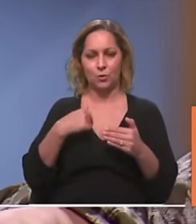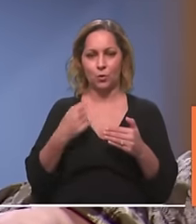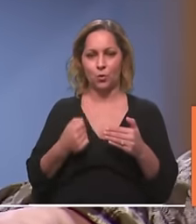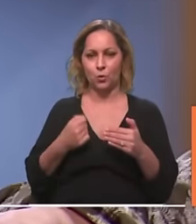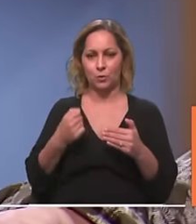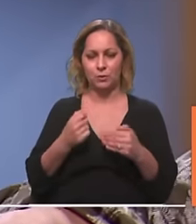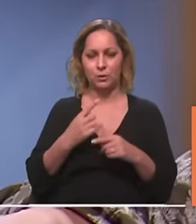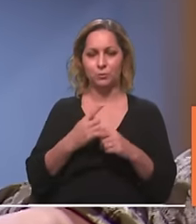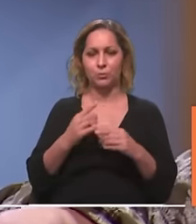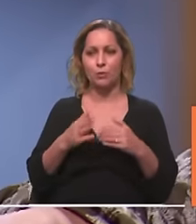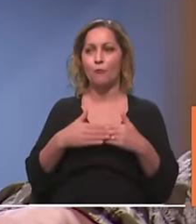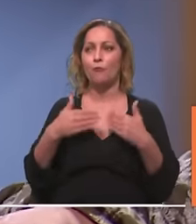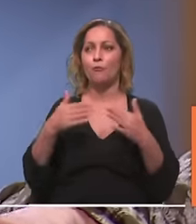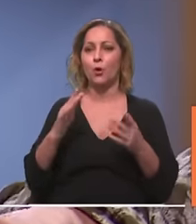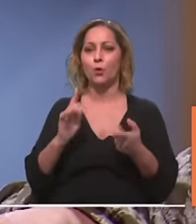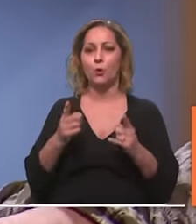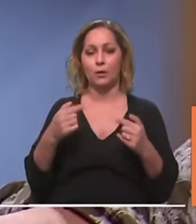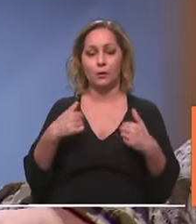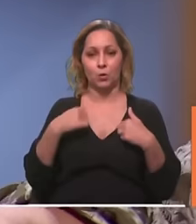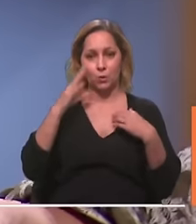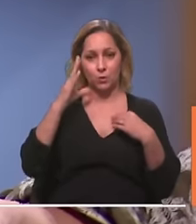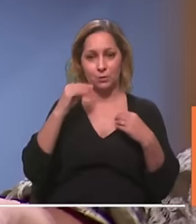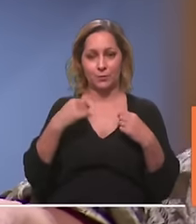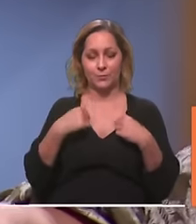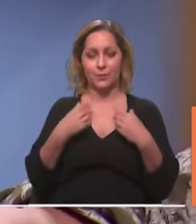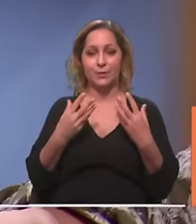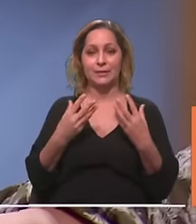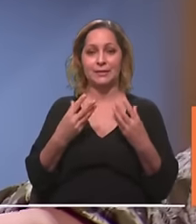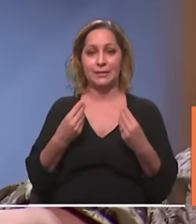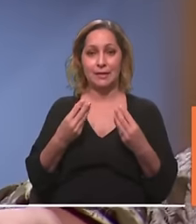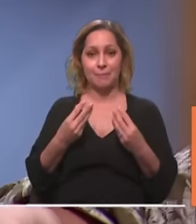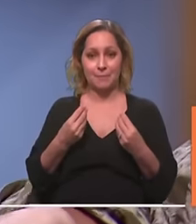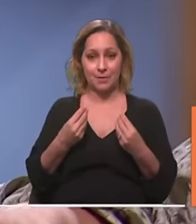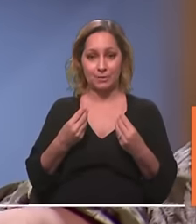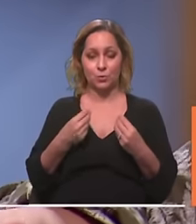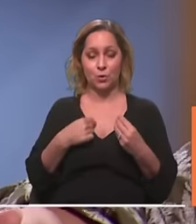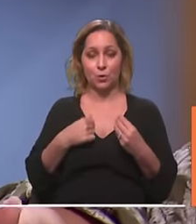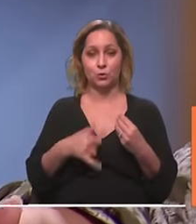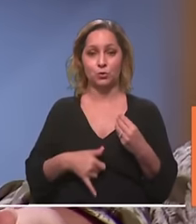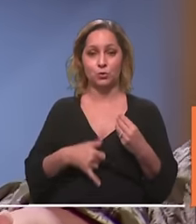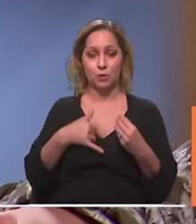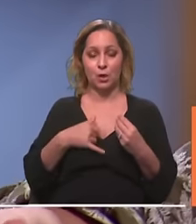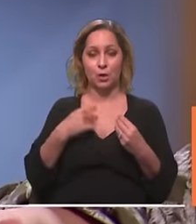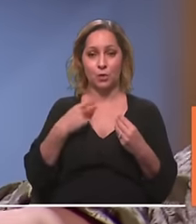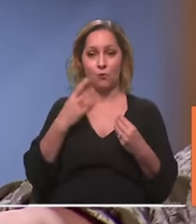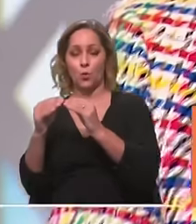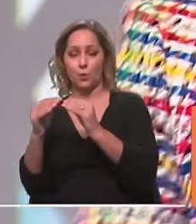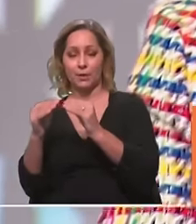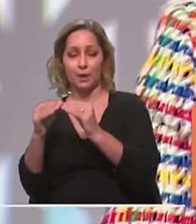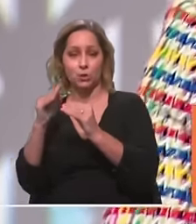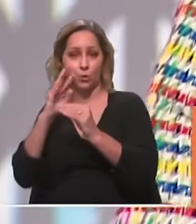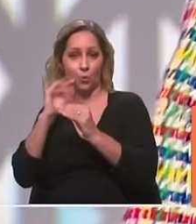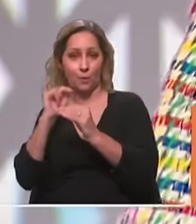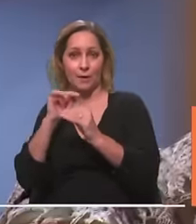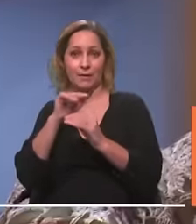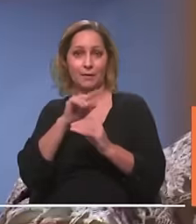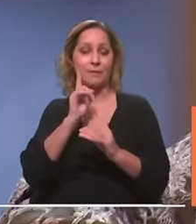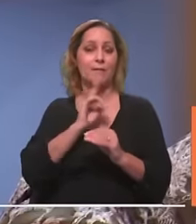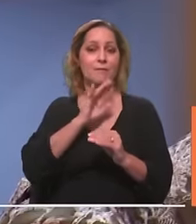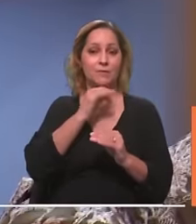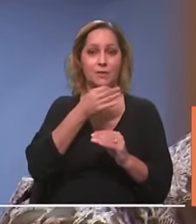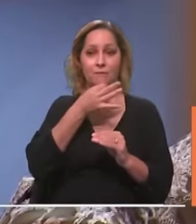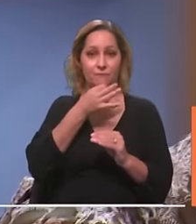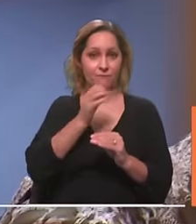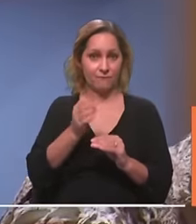esperava lá fora porque eu tava eu tava com medo eu estava em estado de choque eu só vi a minha filha uma semana depois ou seja estas